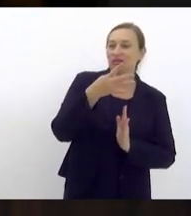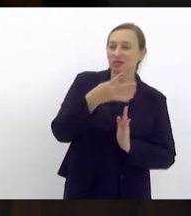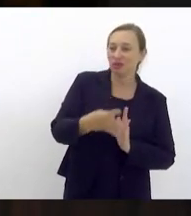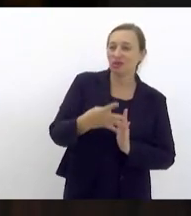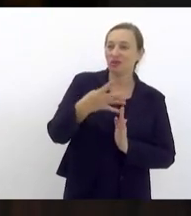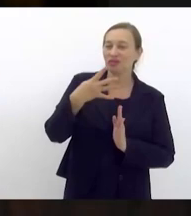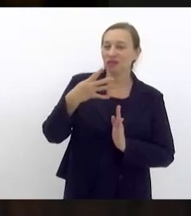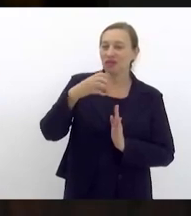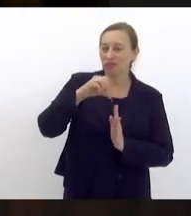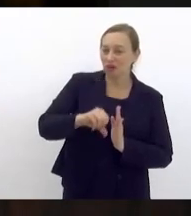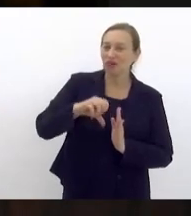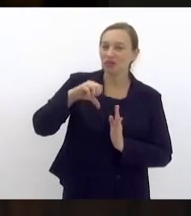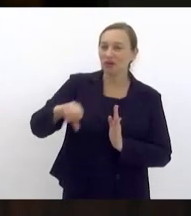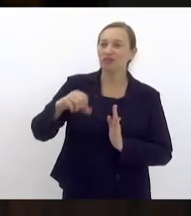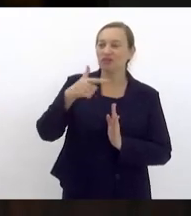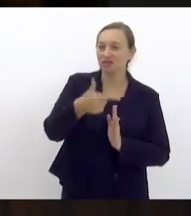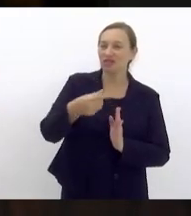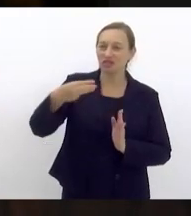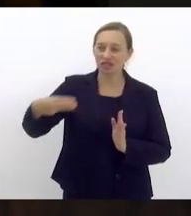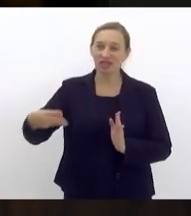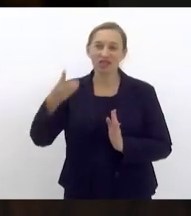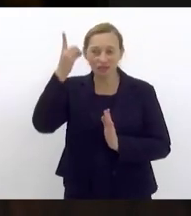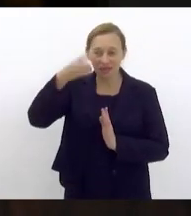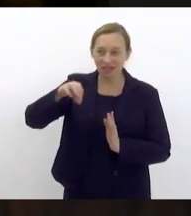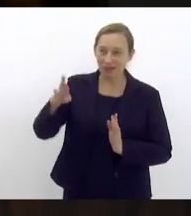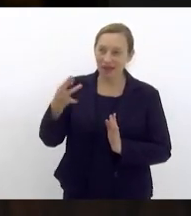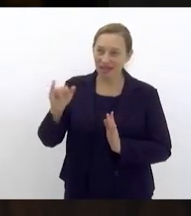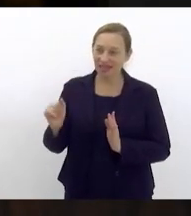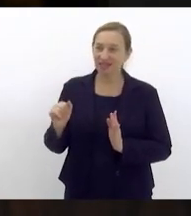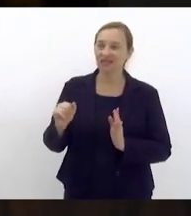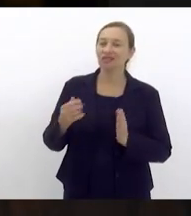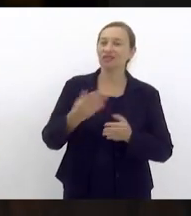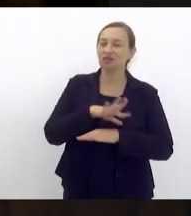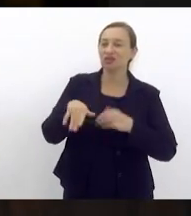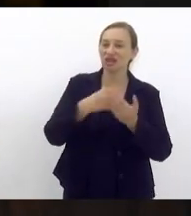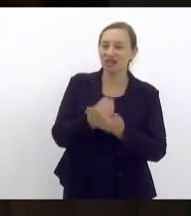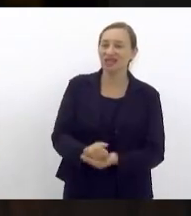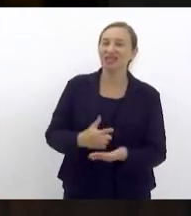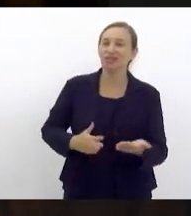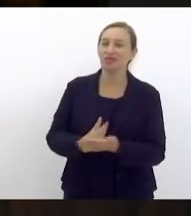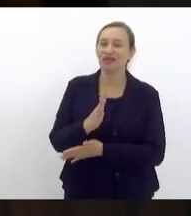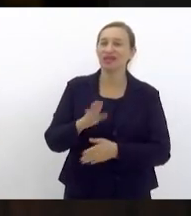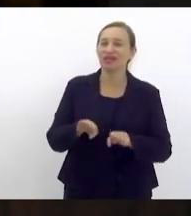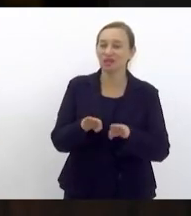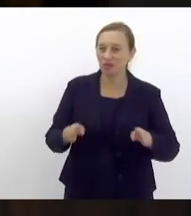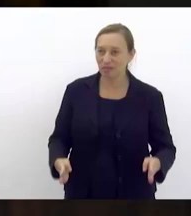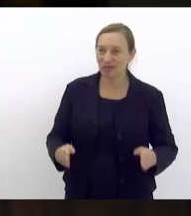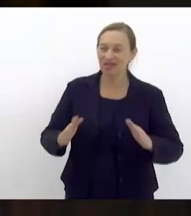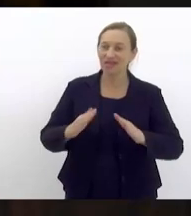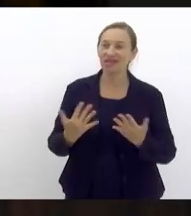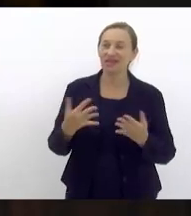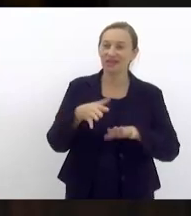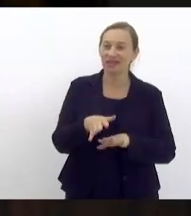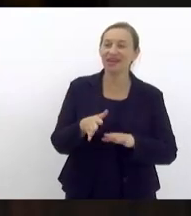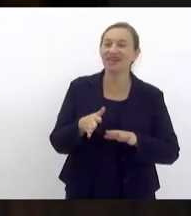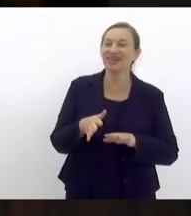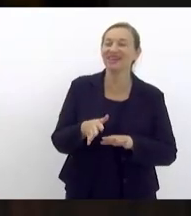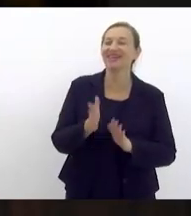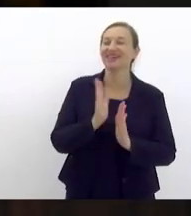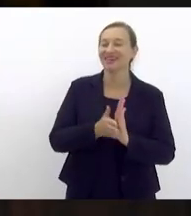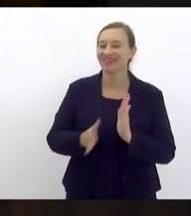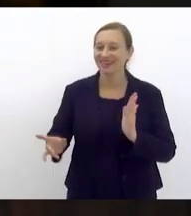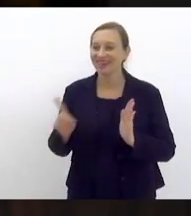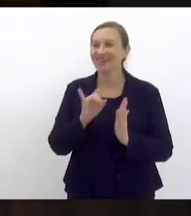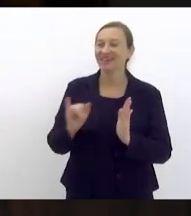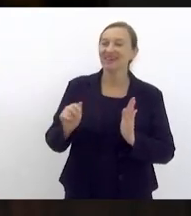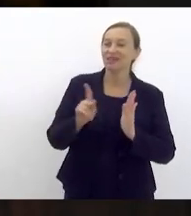da deputada Marina do MST Como estão aprovada a sobremesa requerimento de inclusão norte do